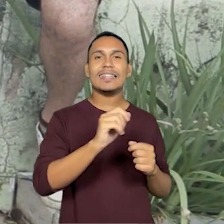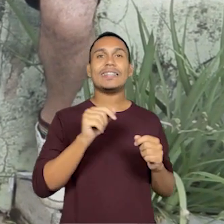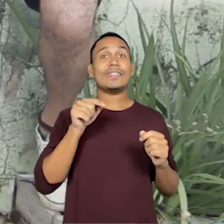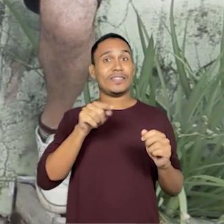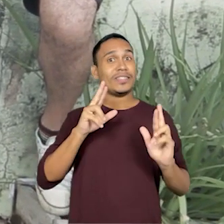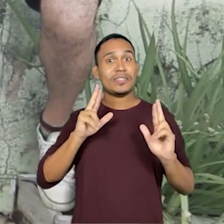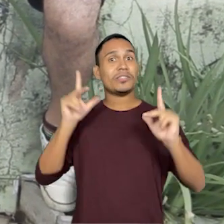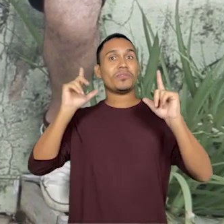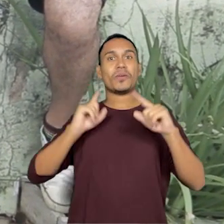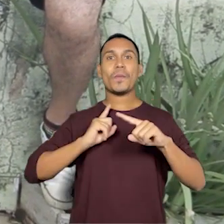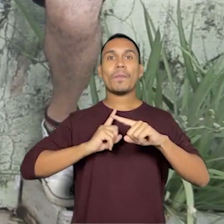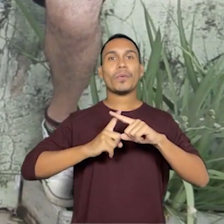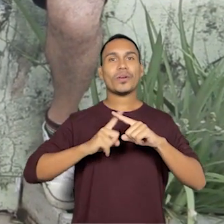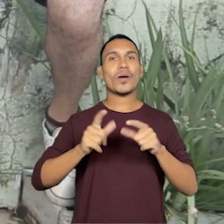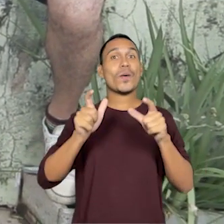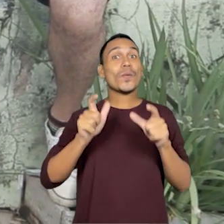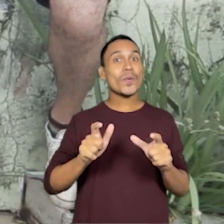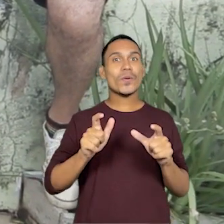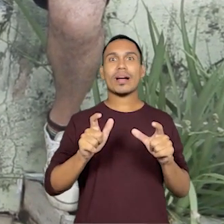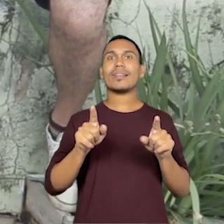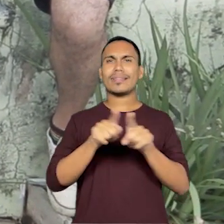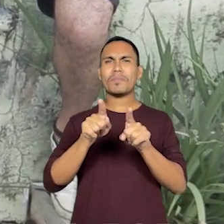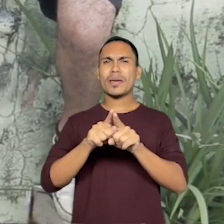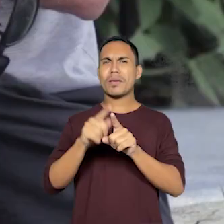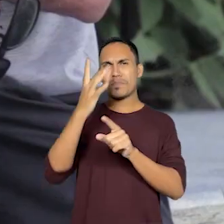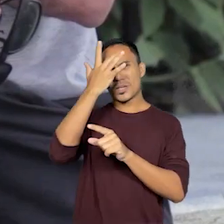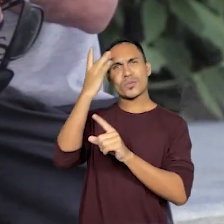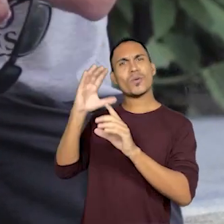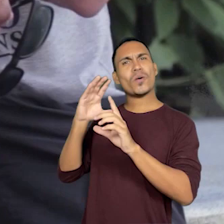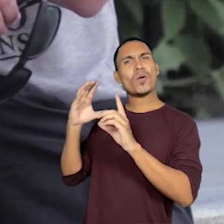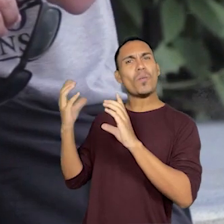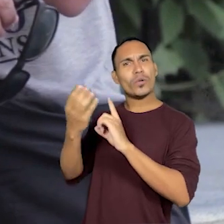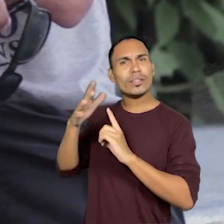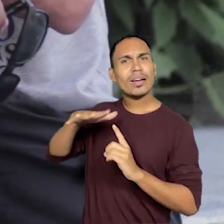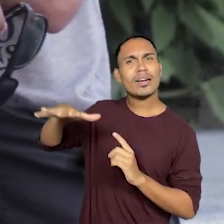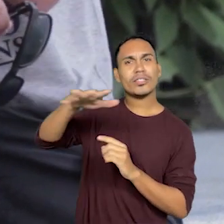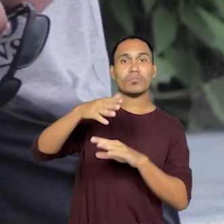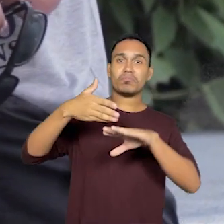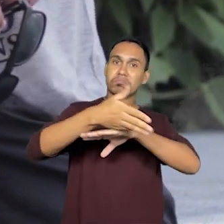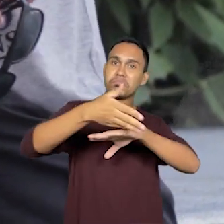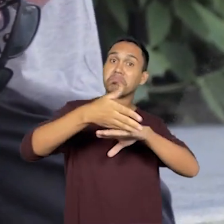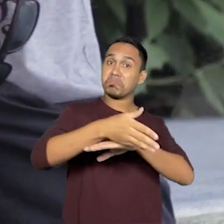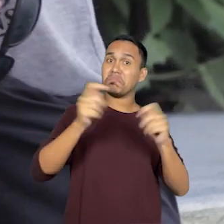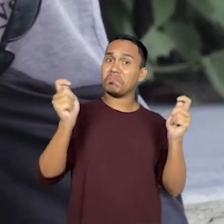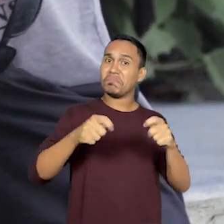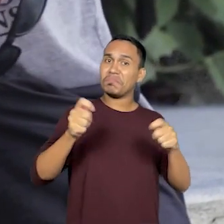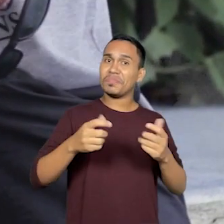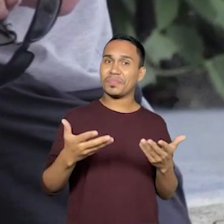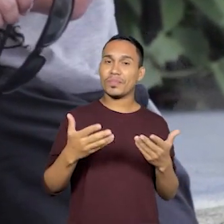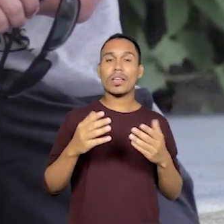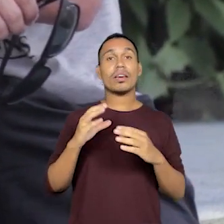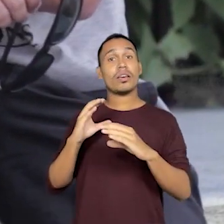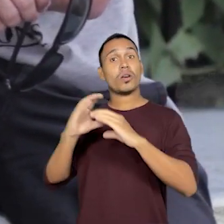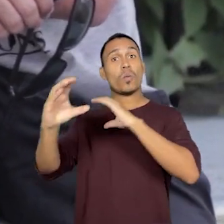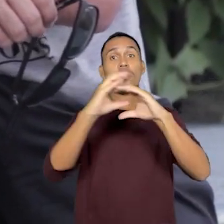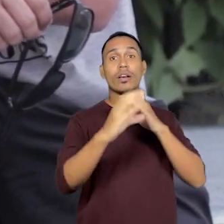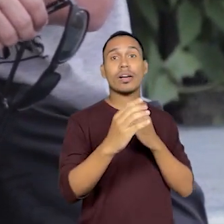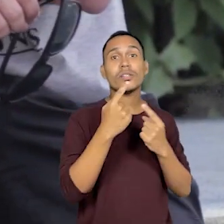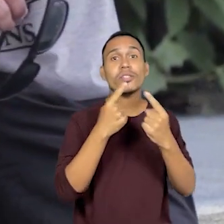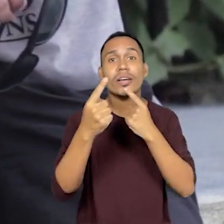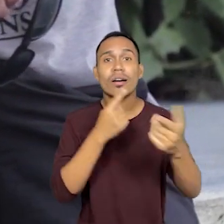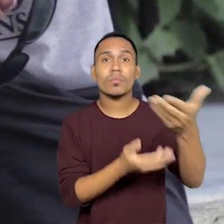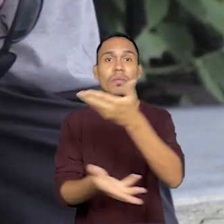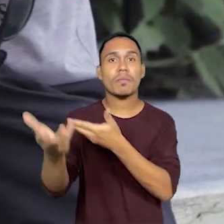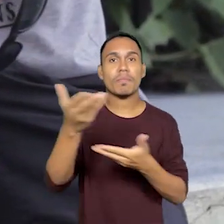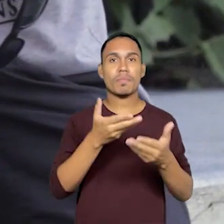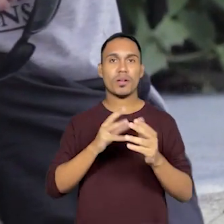diferença porque aí virou um espaço para a comunidade. É um espaço de criação da gente, mas também é um espaço de diálogo, de comunicação. Com a comunidade. E